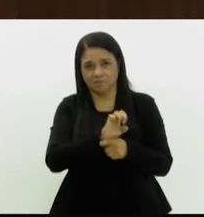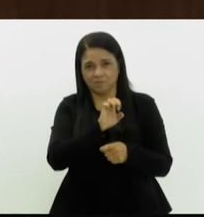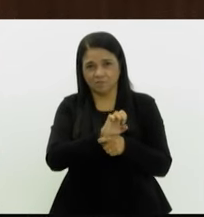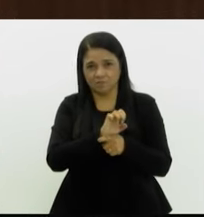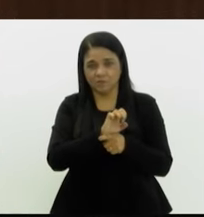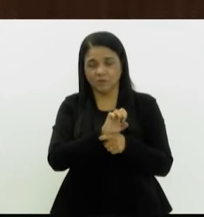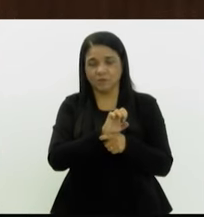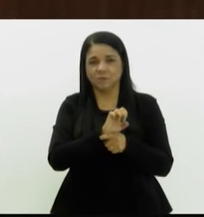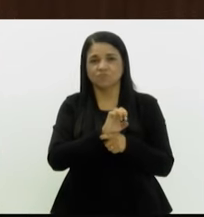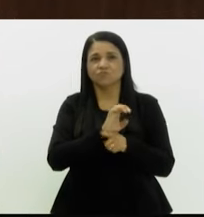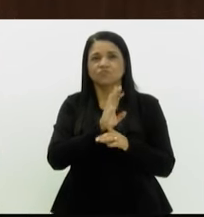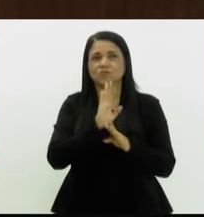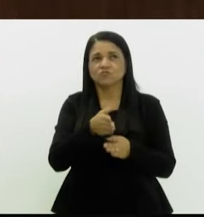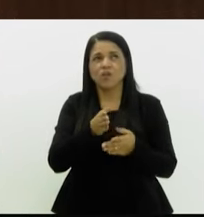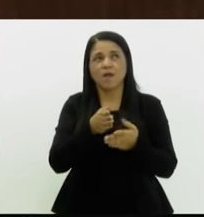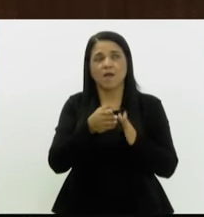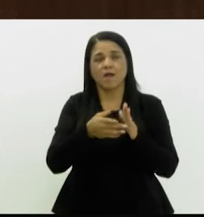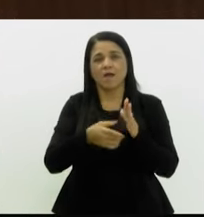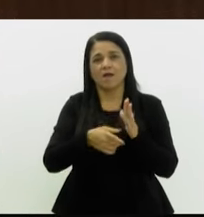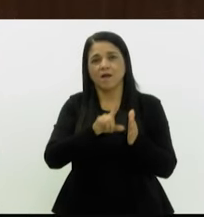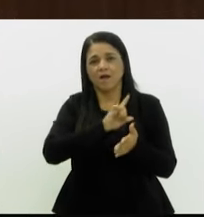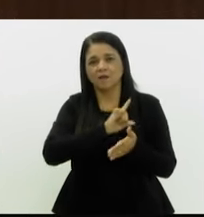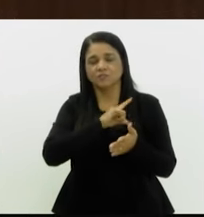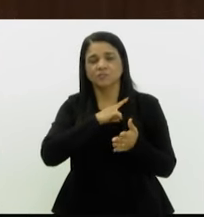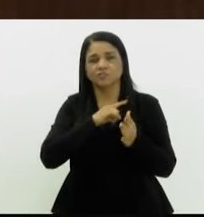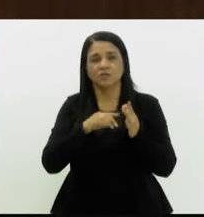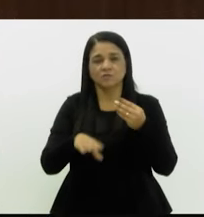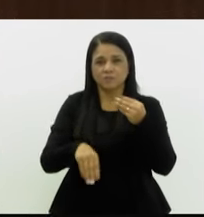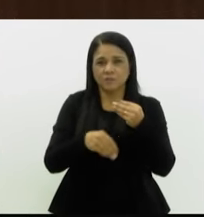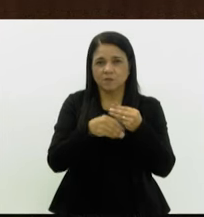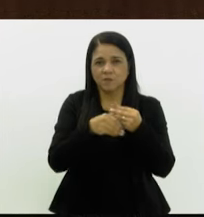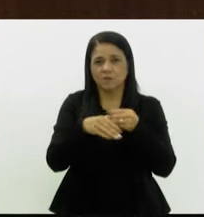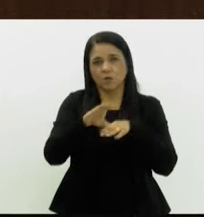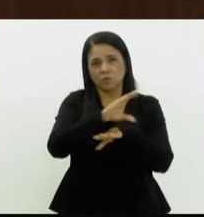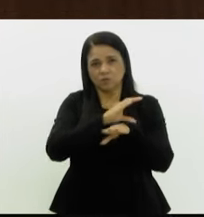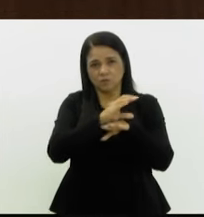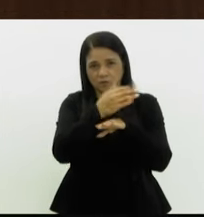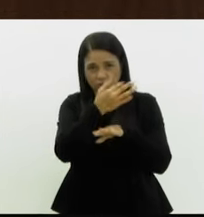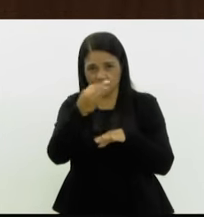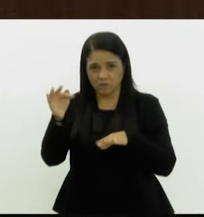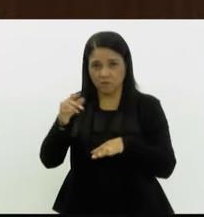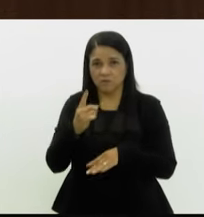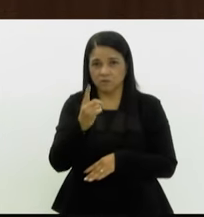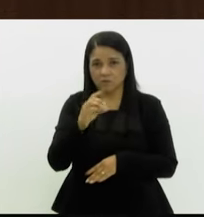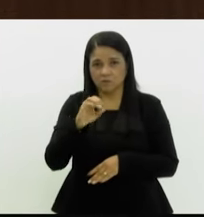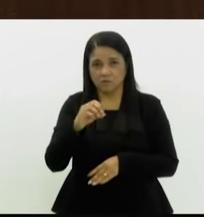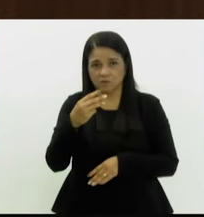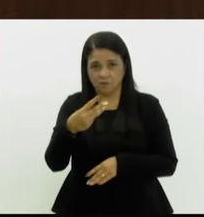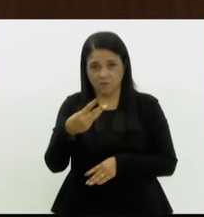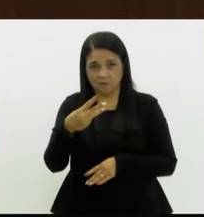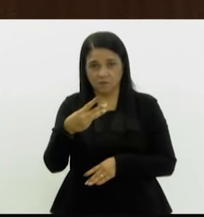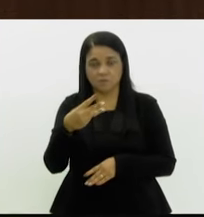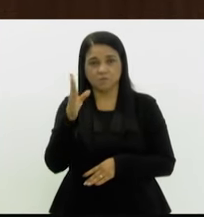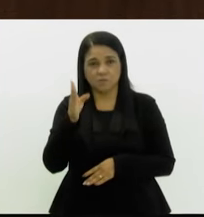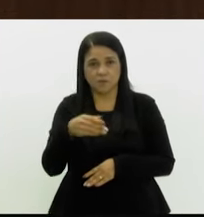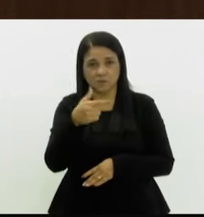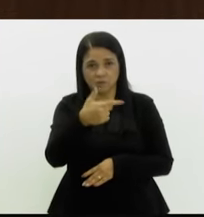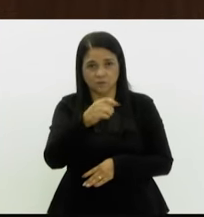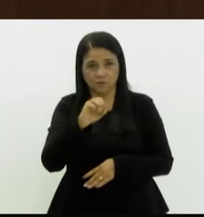premissa já existente através da Emenda Constitucional Federal 103 de 2019,